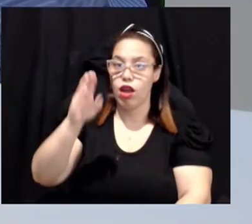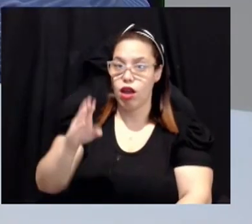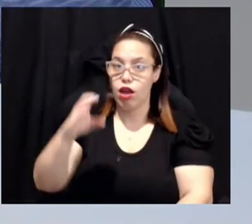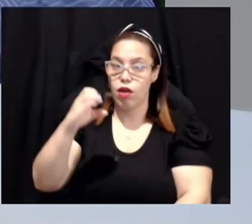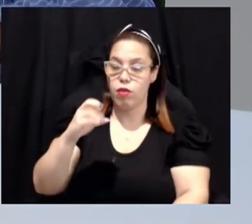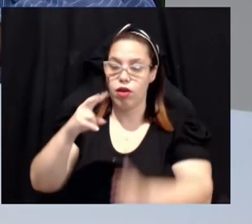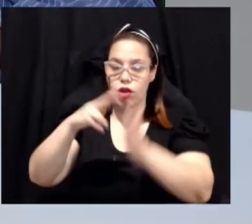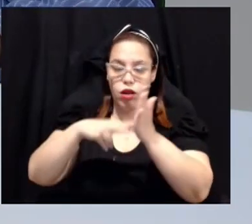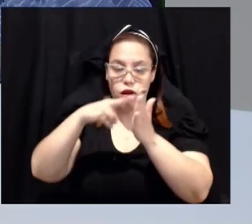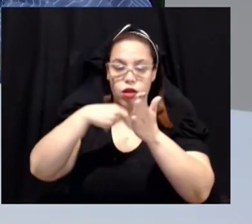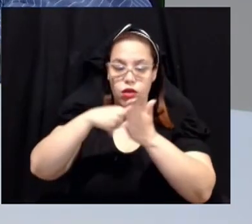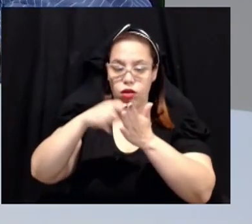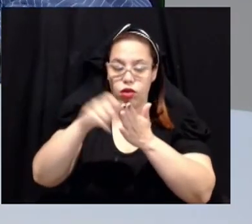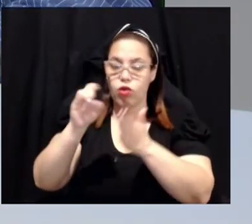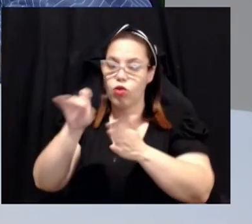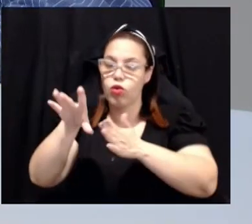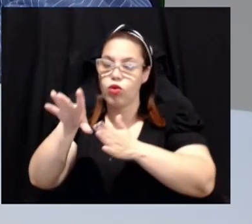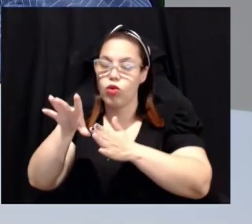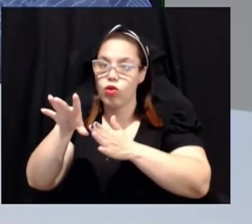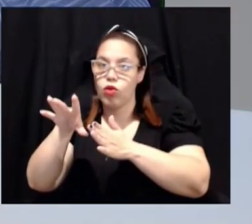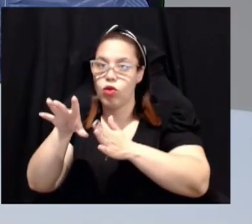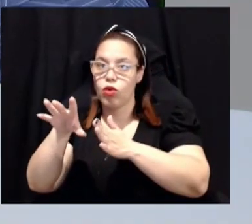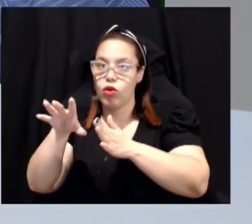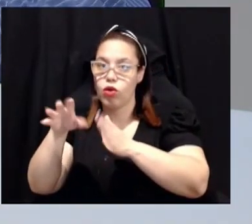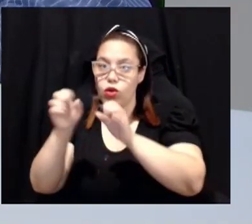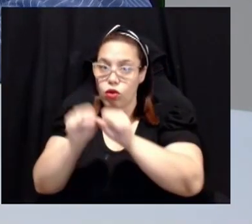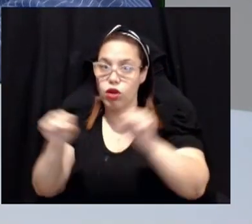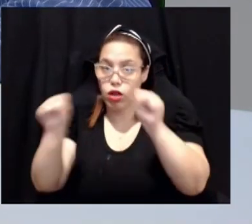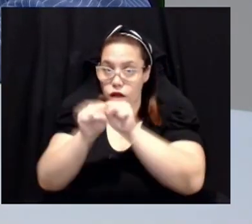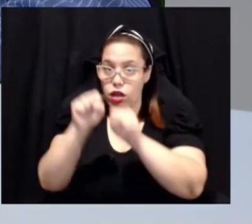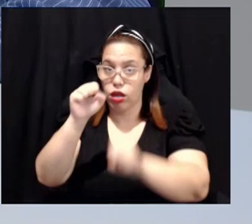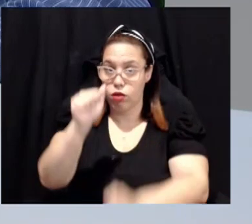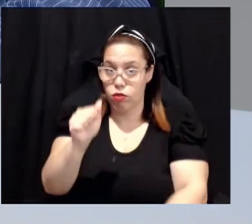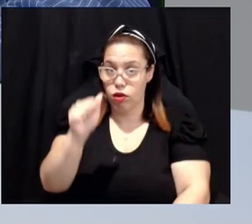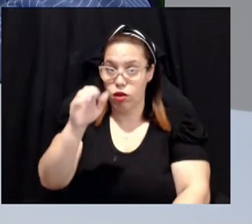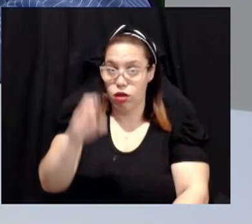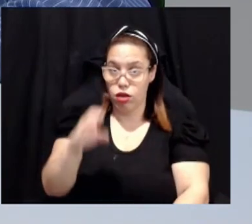tenha apenas domínio do sistema alfabético. Também